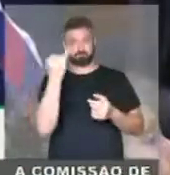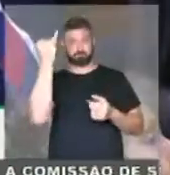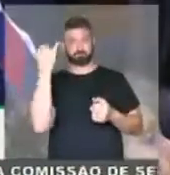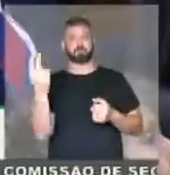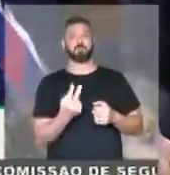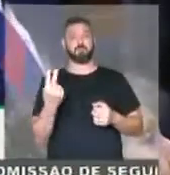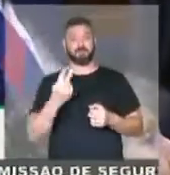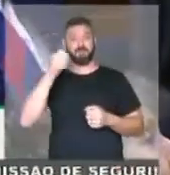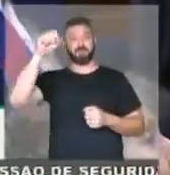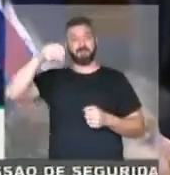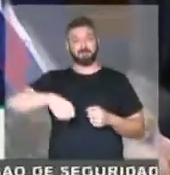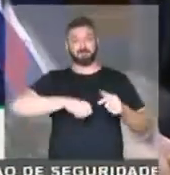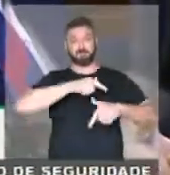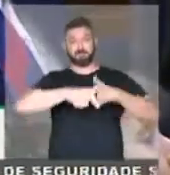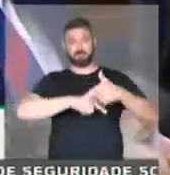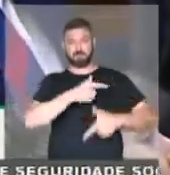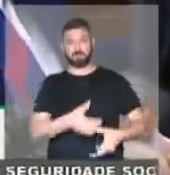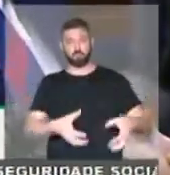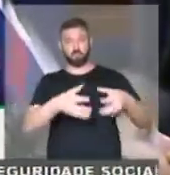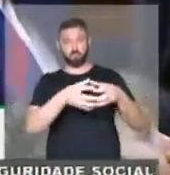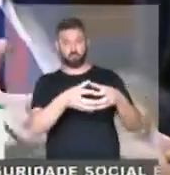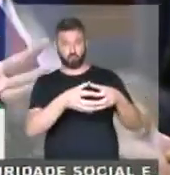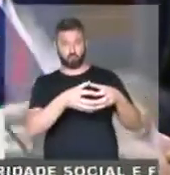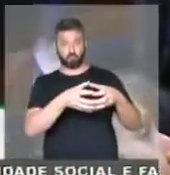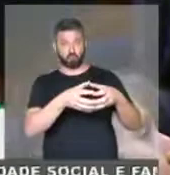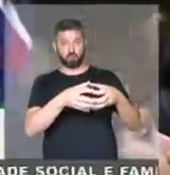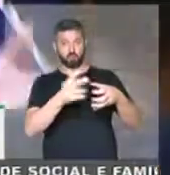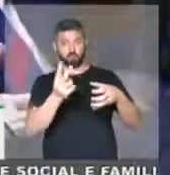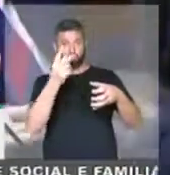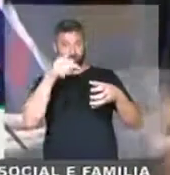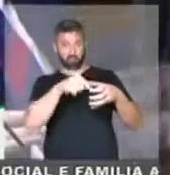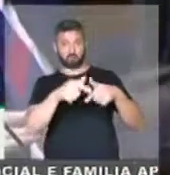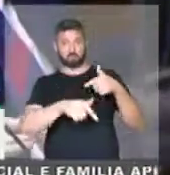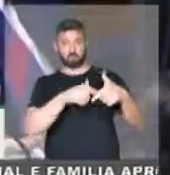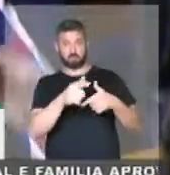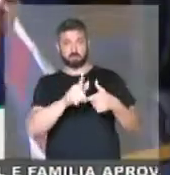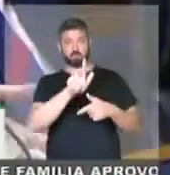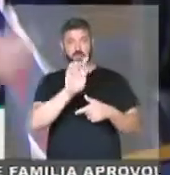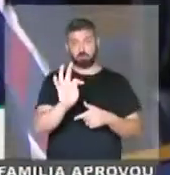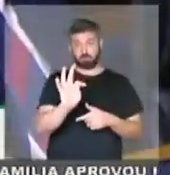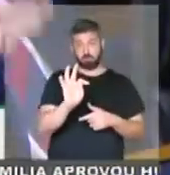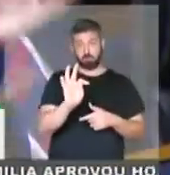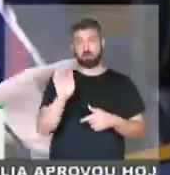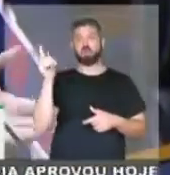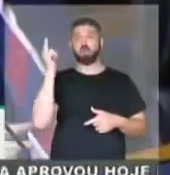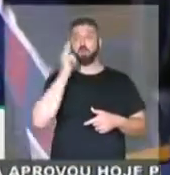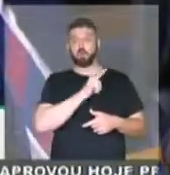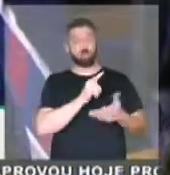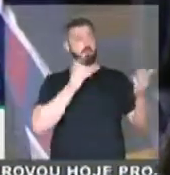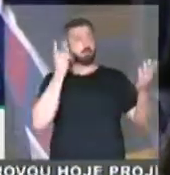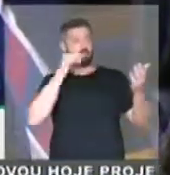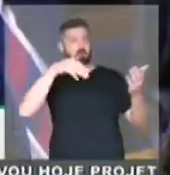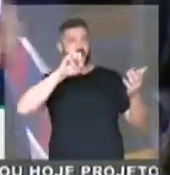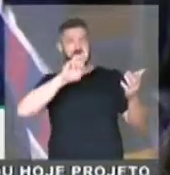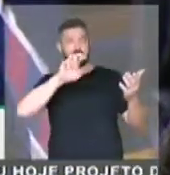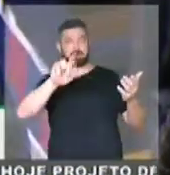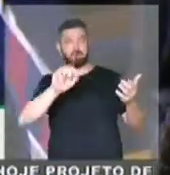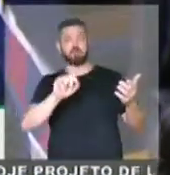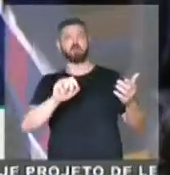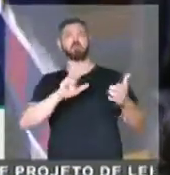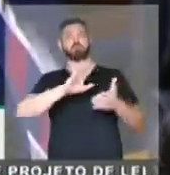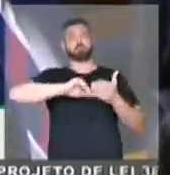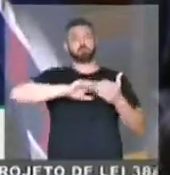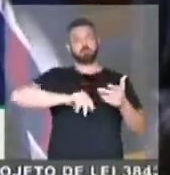importante valorizar o trabalho do grupo, o trabalho do GT, que conseguiu, deputado Marcelo, retirar